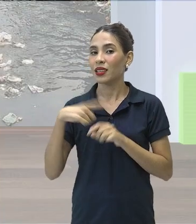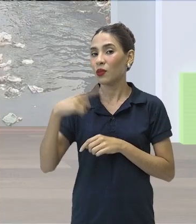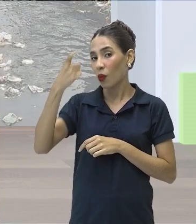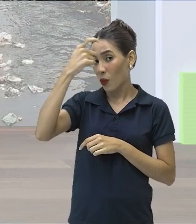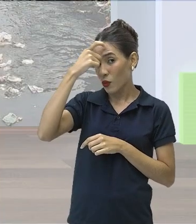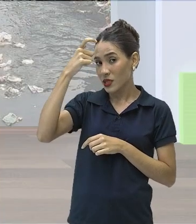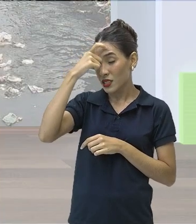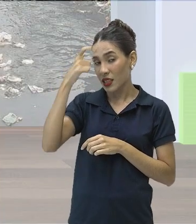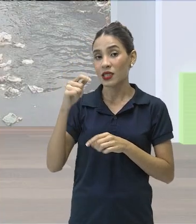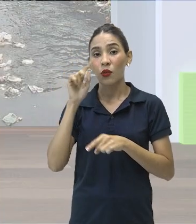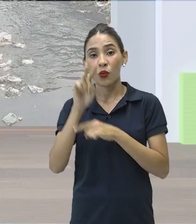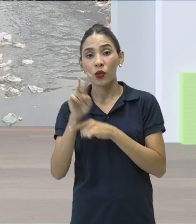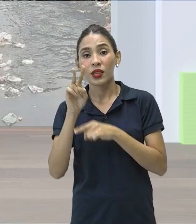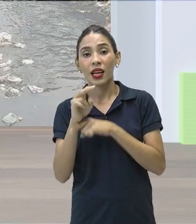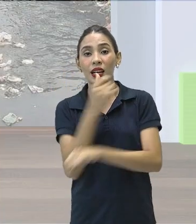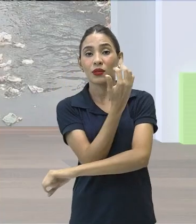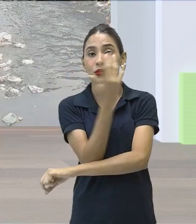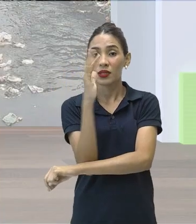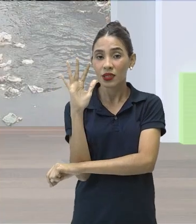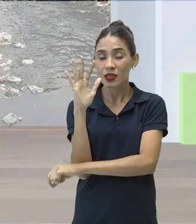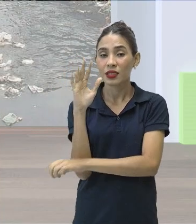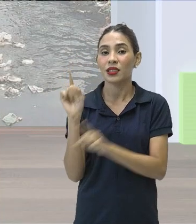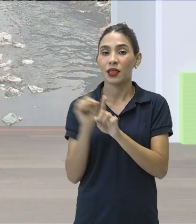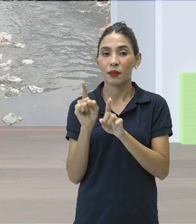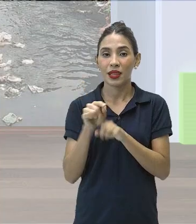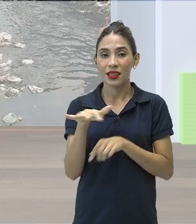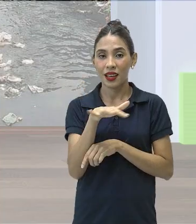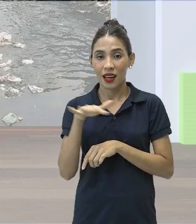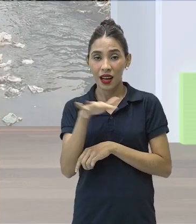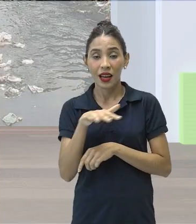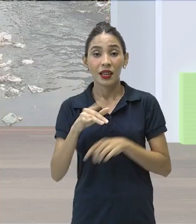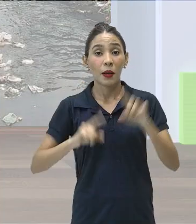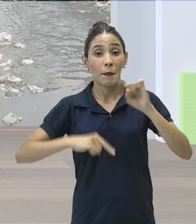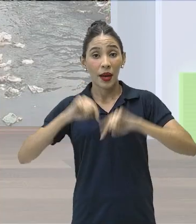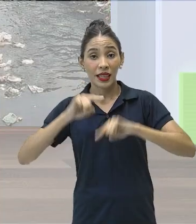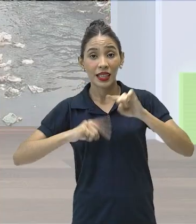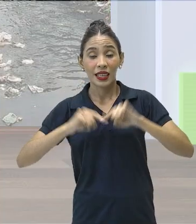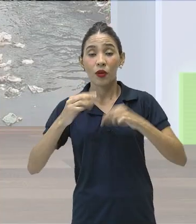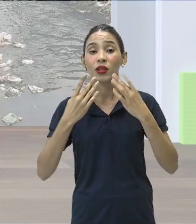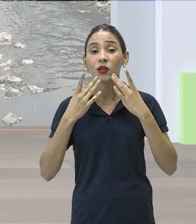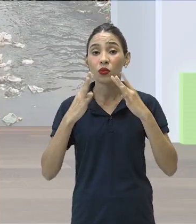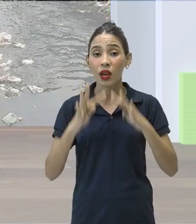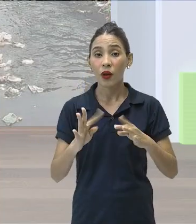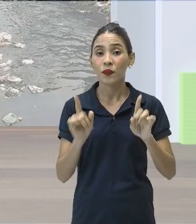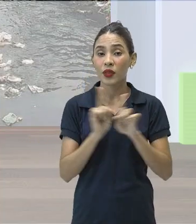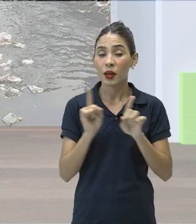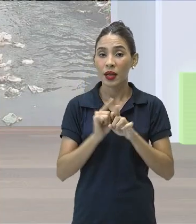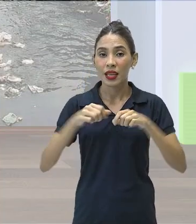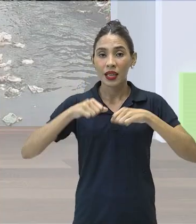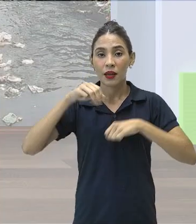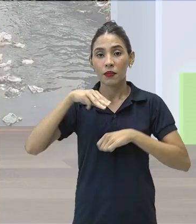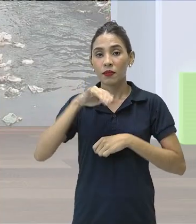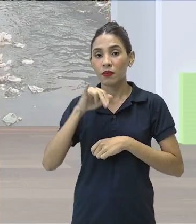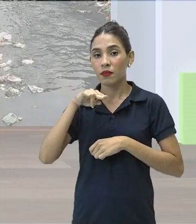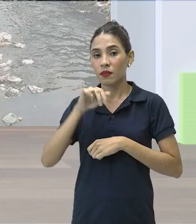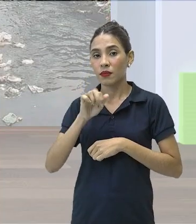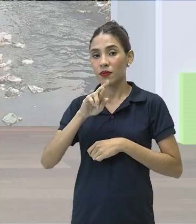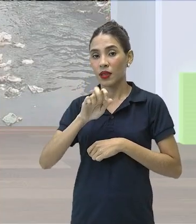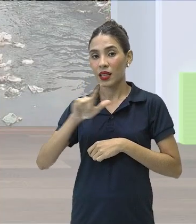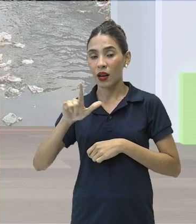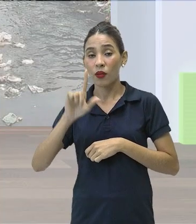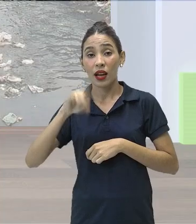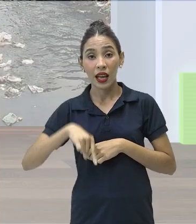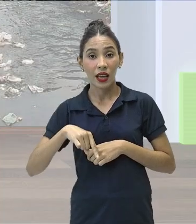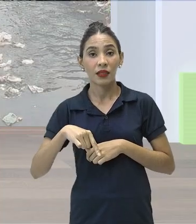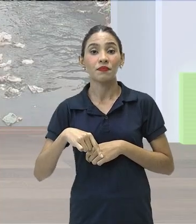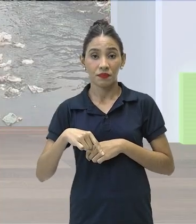com a preservação, né, com a conservação do meio ambiente, dos recursos naturais e dos recursos minerais. Esse é o desafio da geração